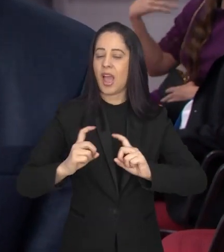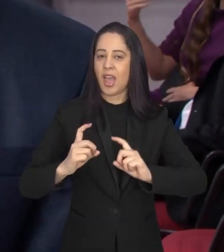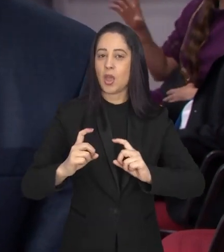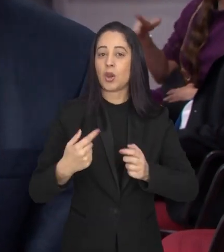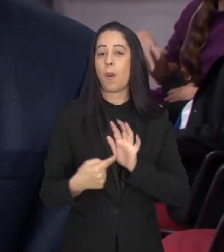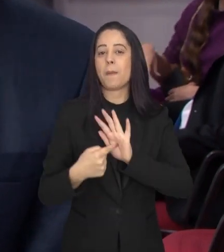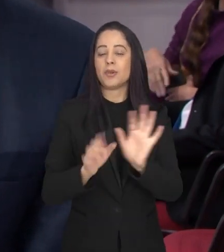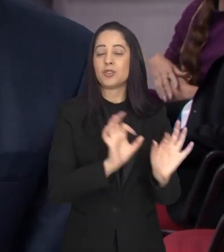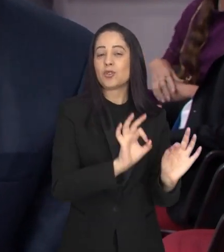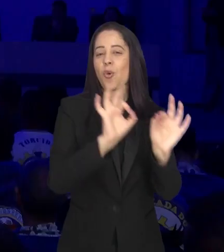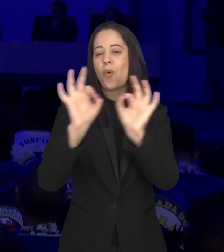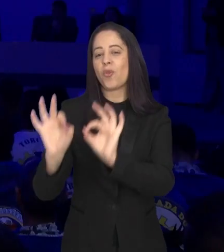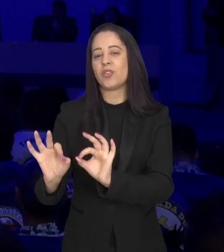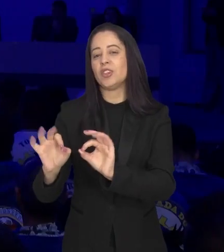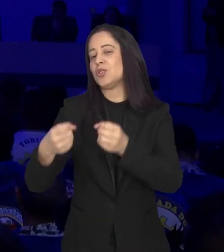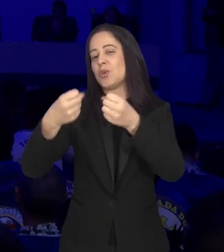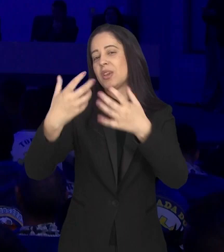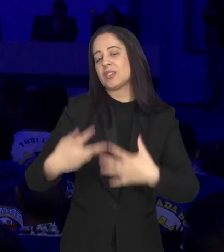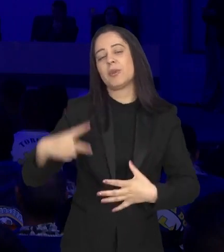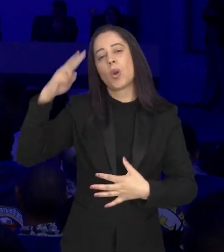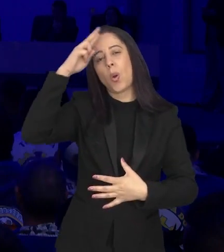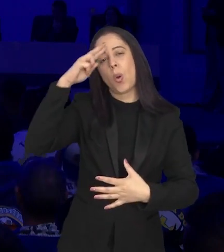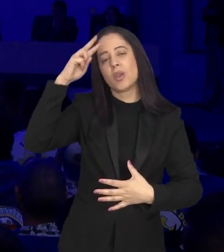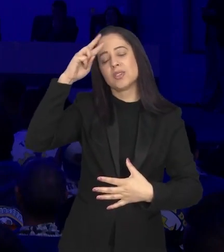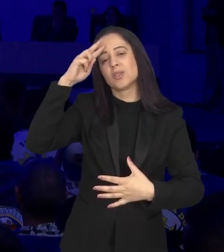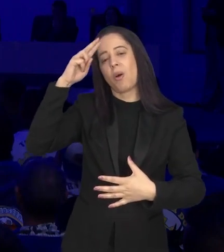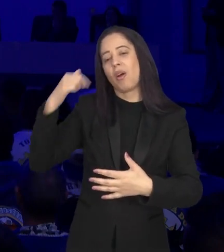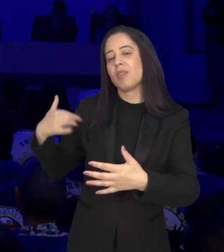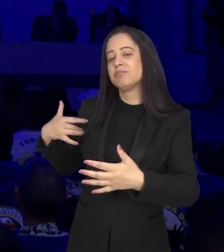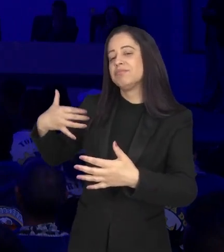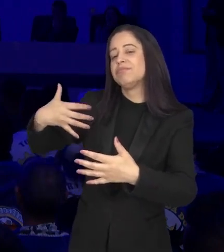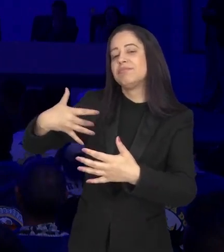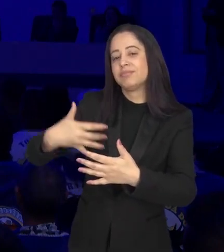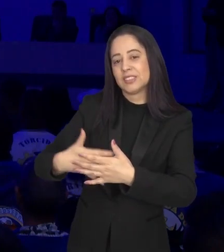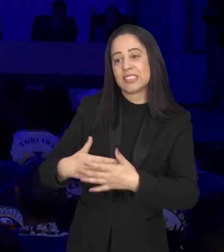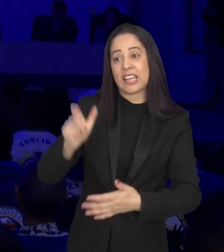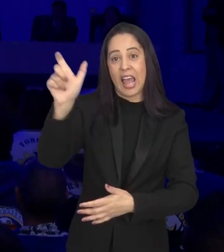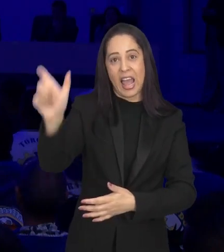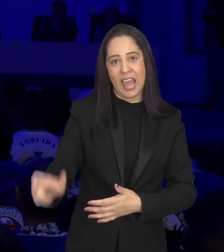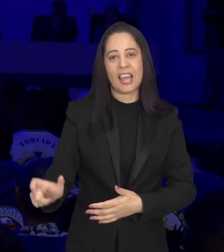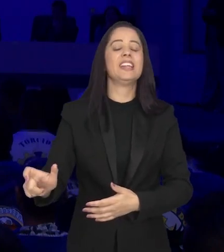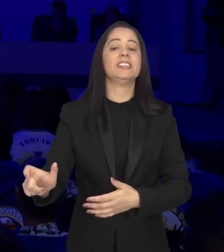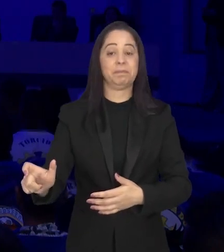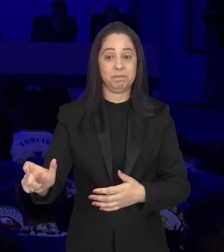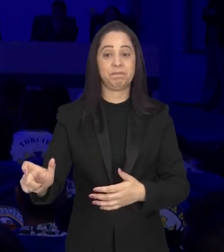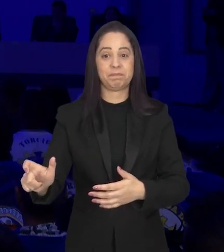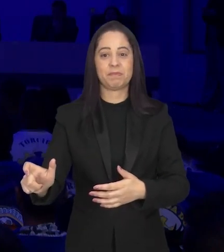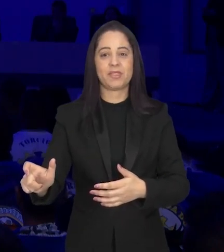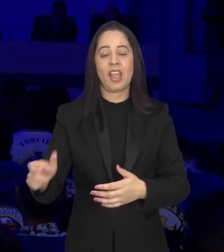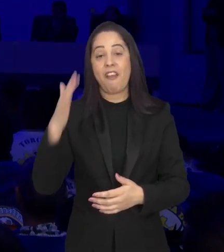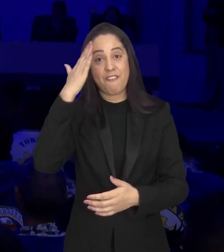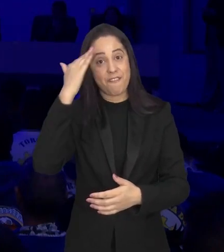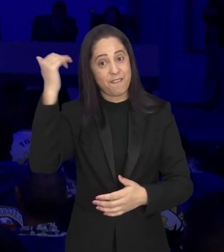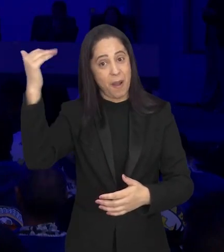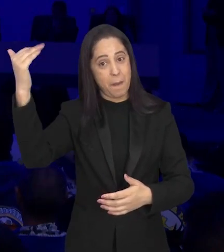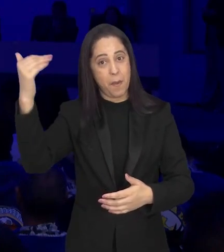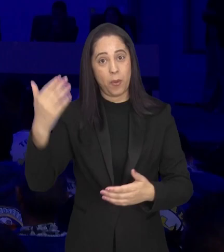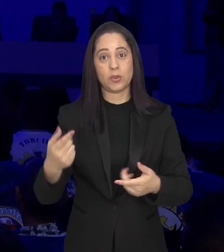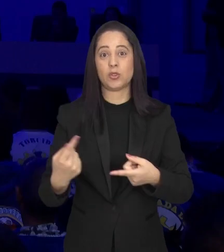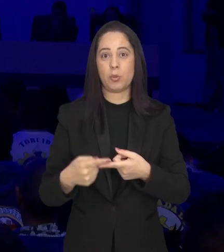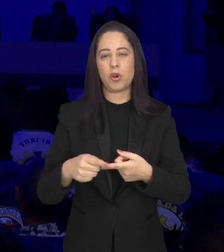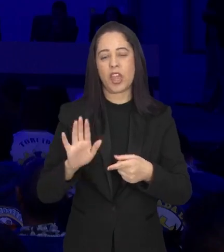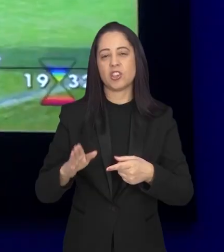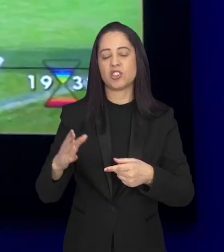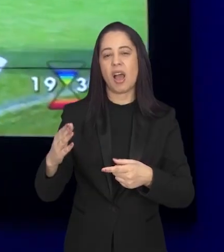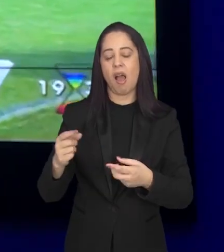cidadão joseense, merecidamente. Durante a sessão, um vídeo contou um pouco da passagem do treinador pelo São José. Conhecido como